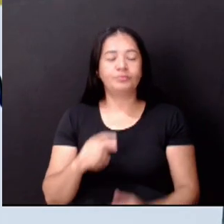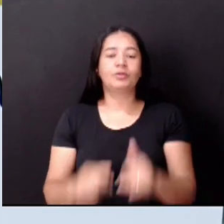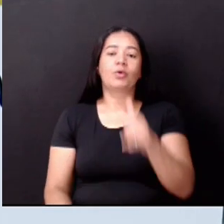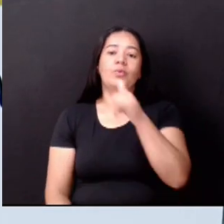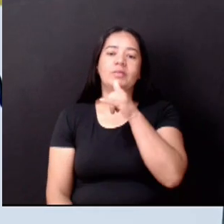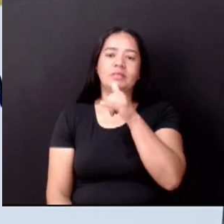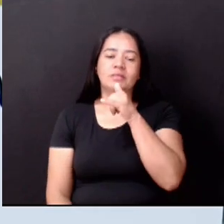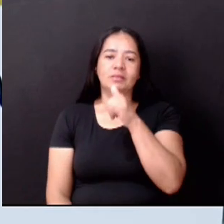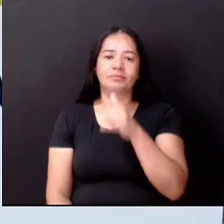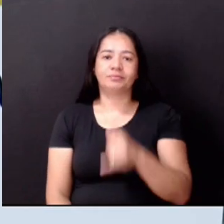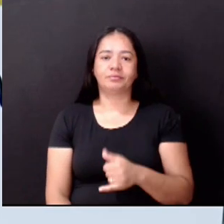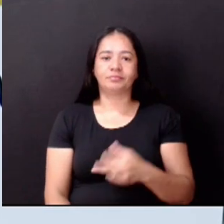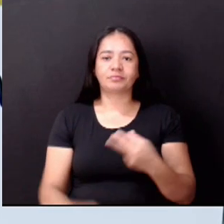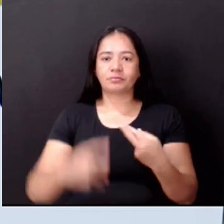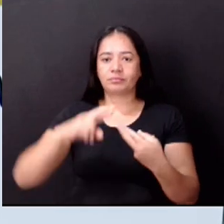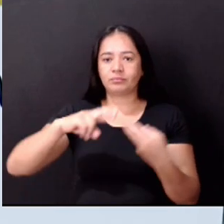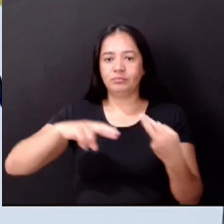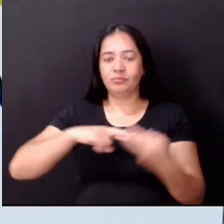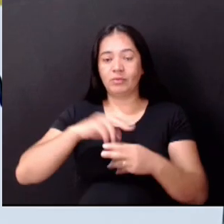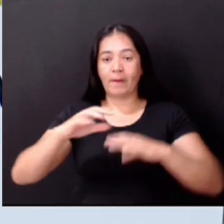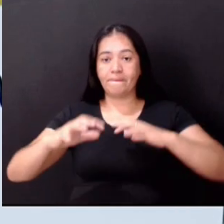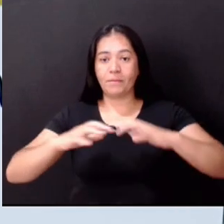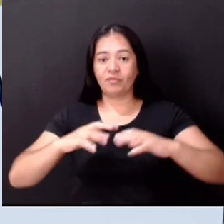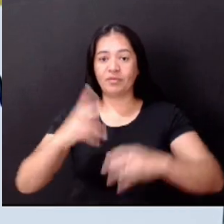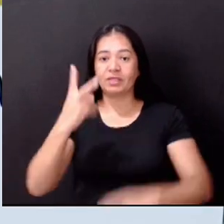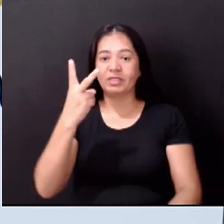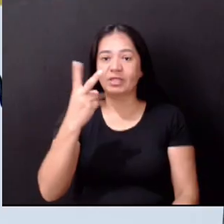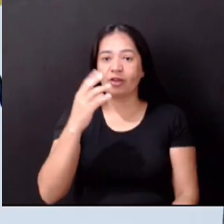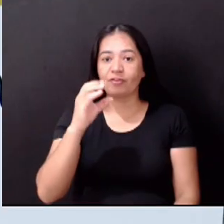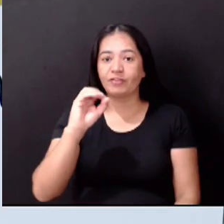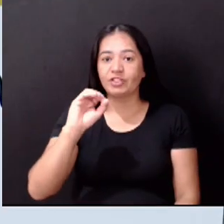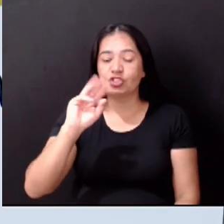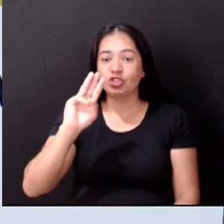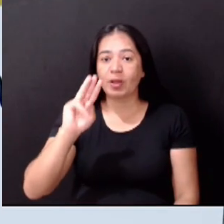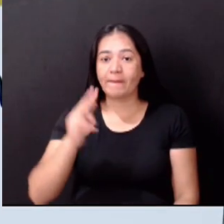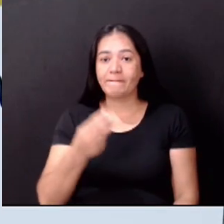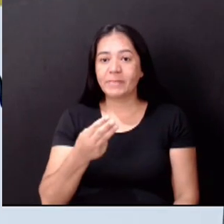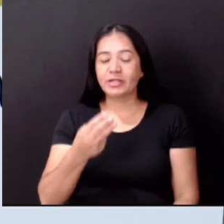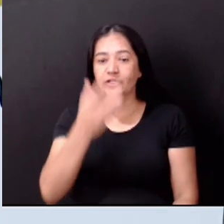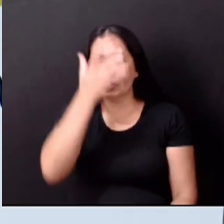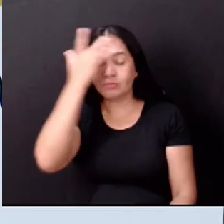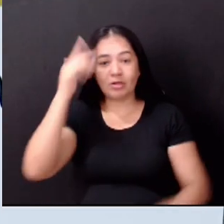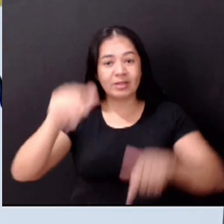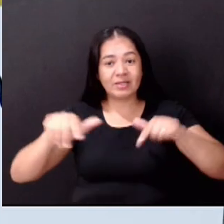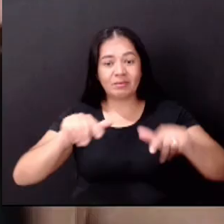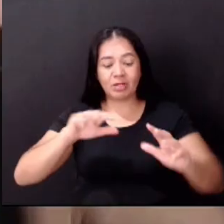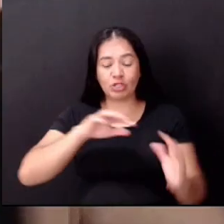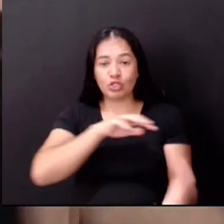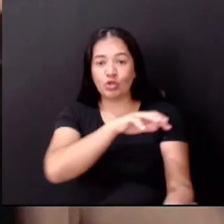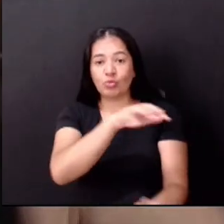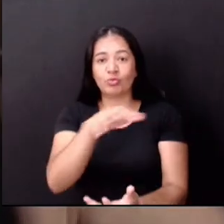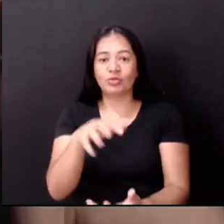reciclagem movimenta 20 milhões de trabalhadores ao redor do planeta. Desses 20 milhões,